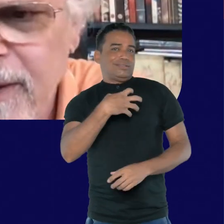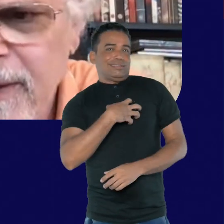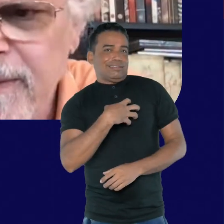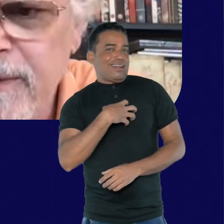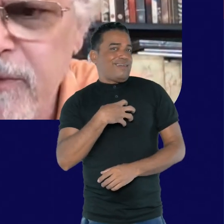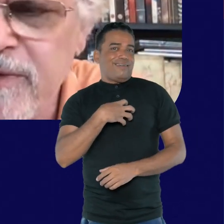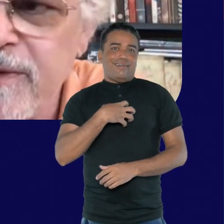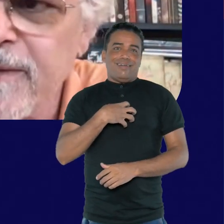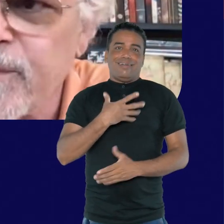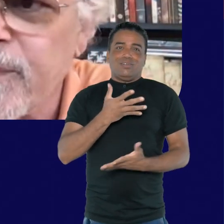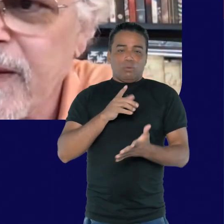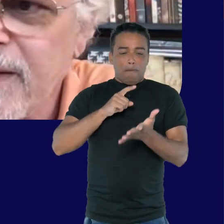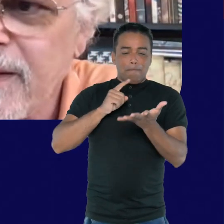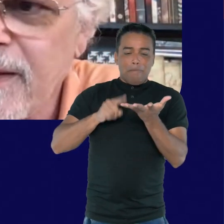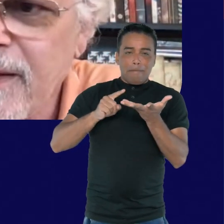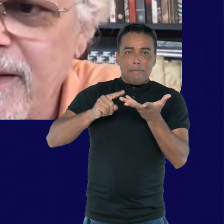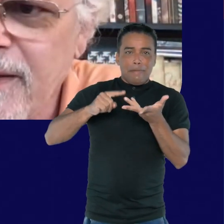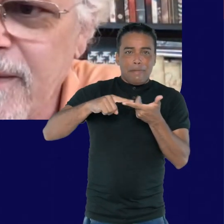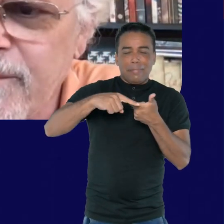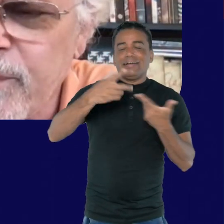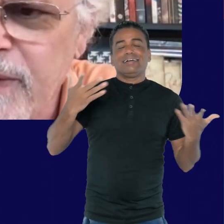formas. Então, assim,